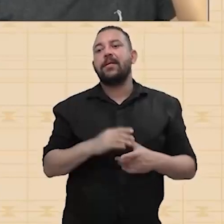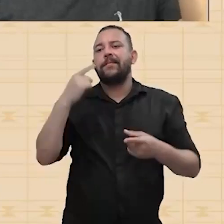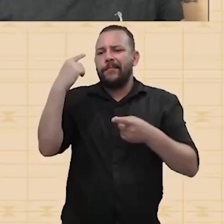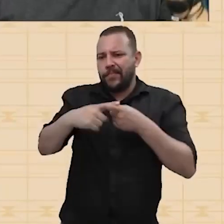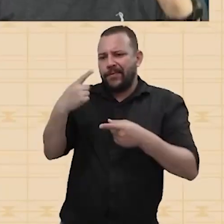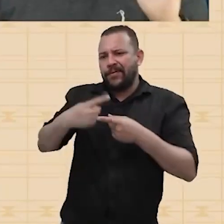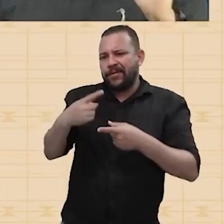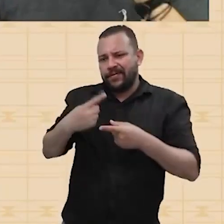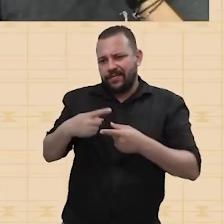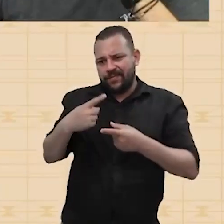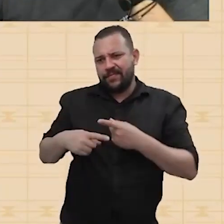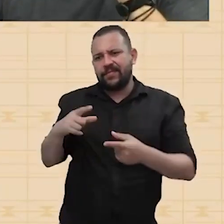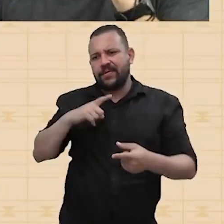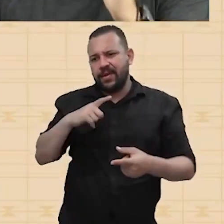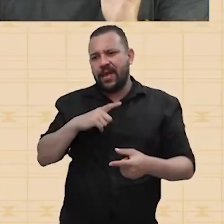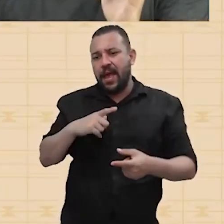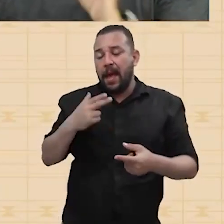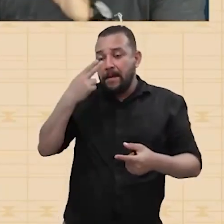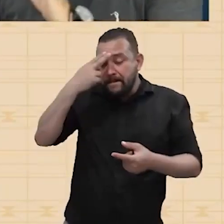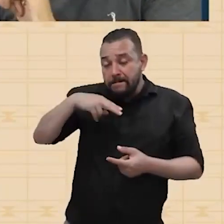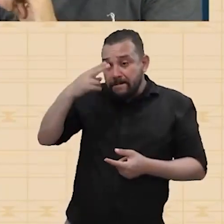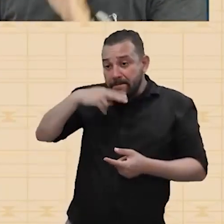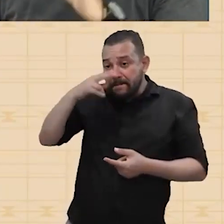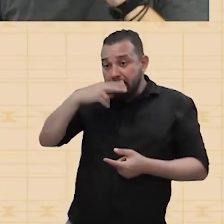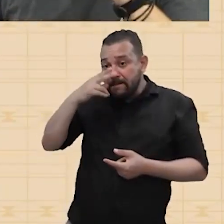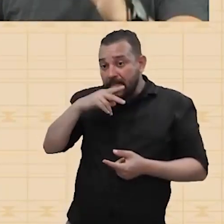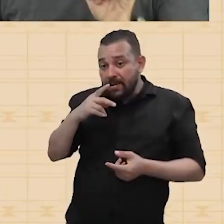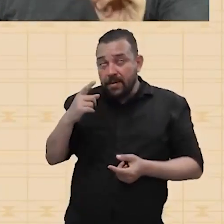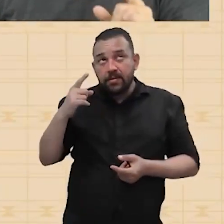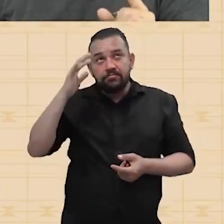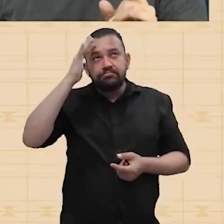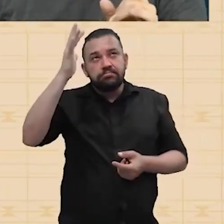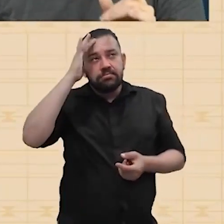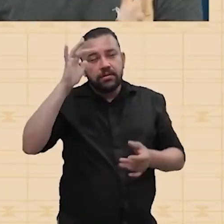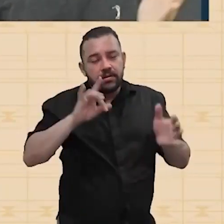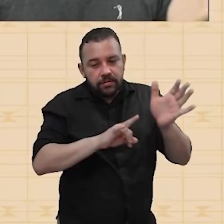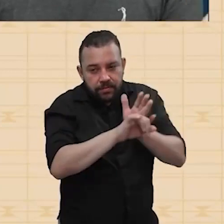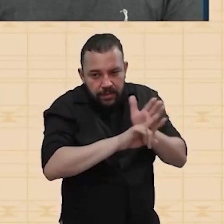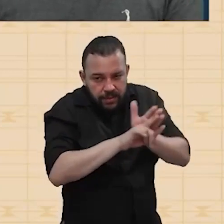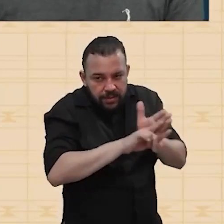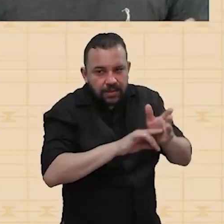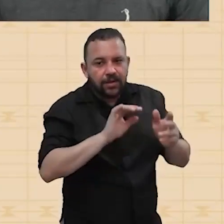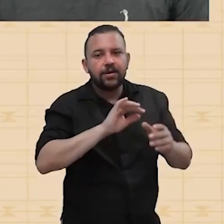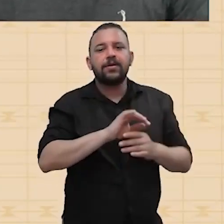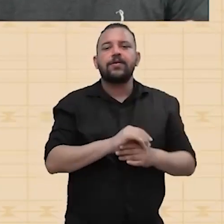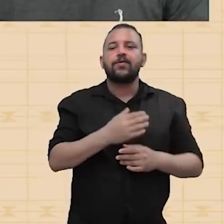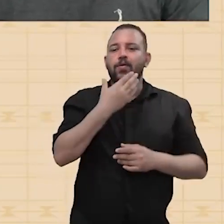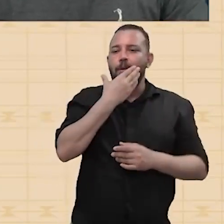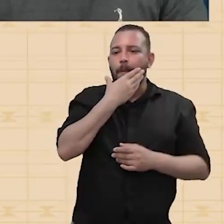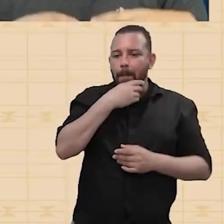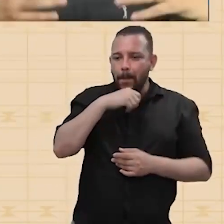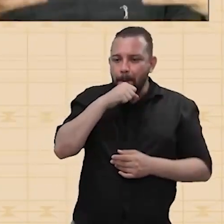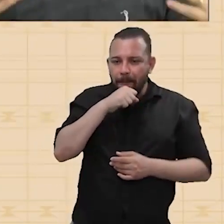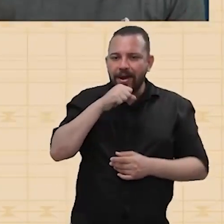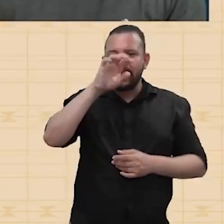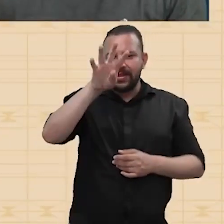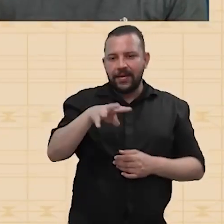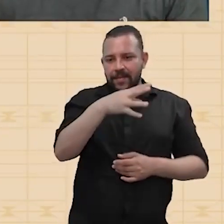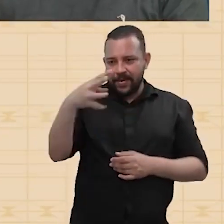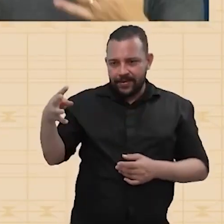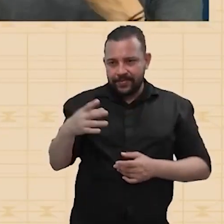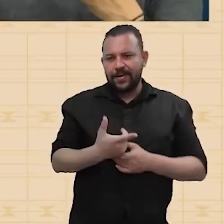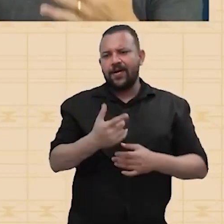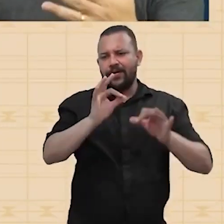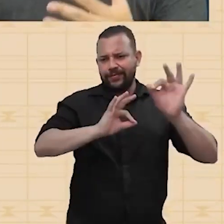tinham exatamente as propriedades previstas por Mendeleev. Por isso que uma organização tão bacana